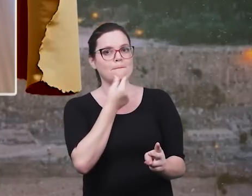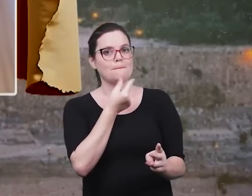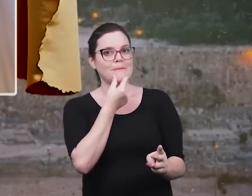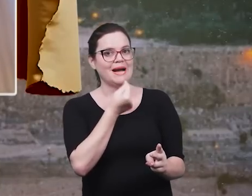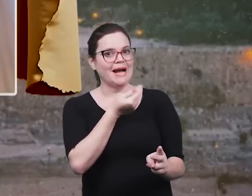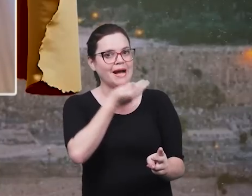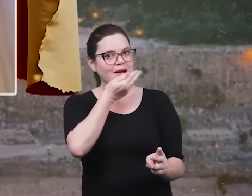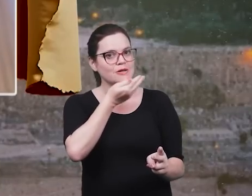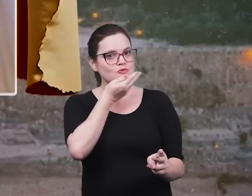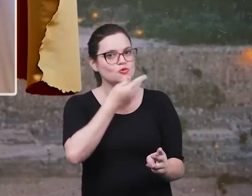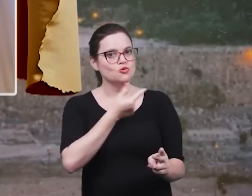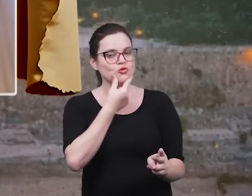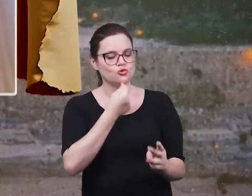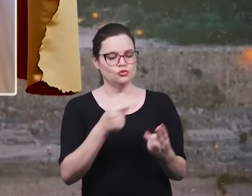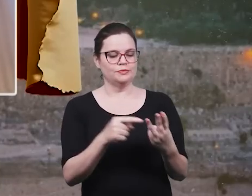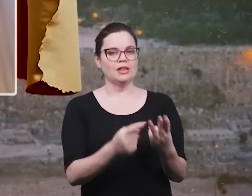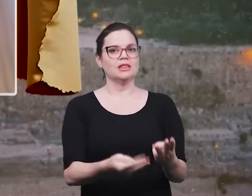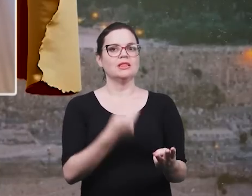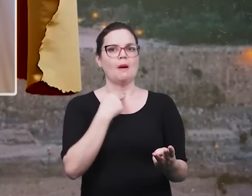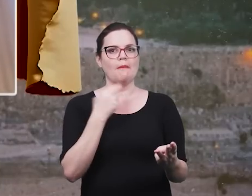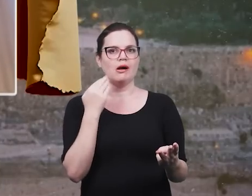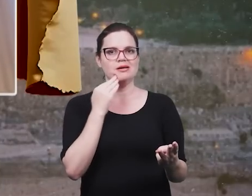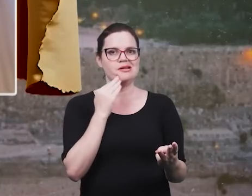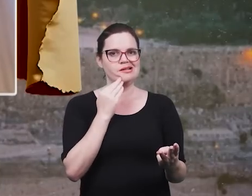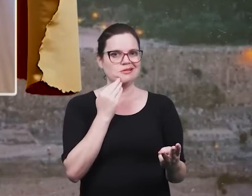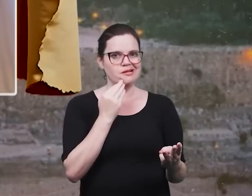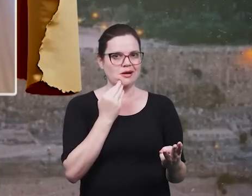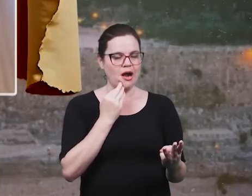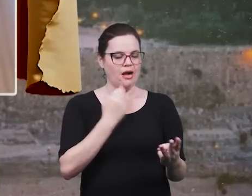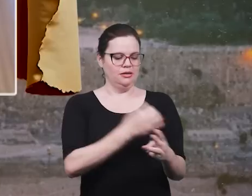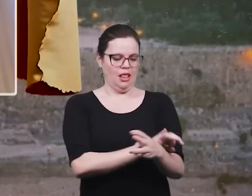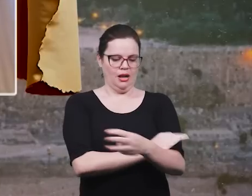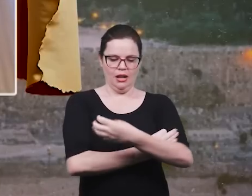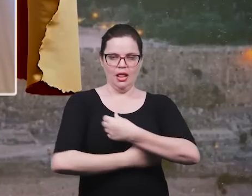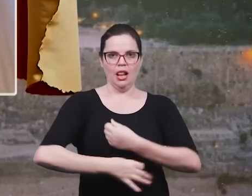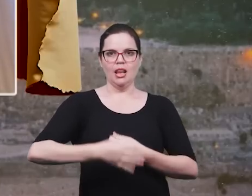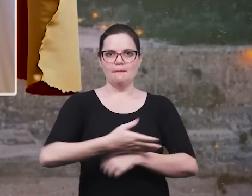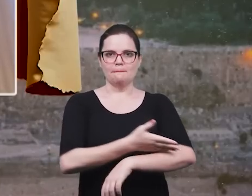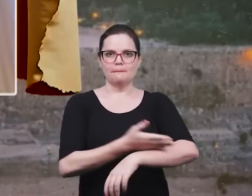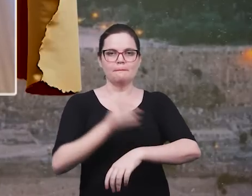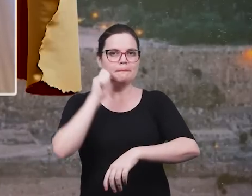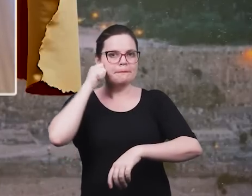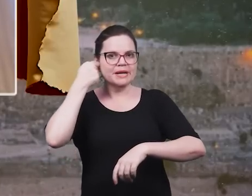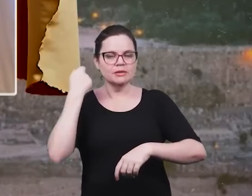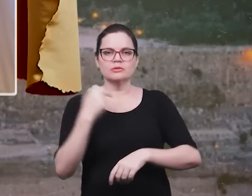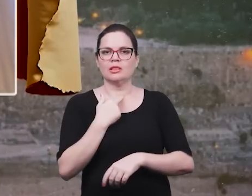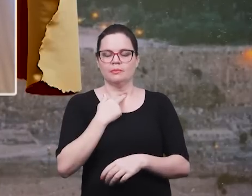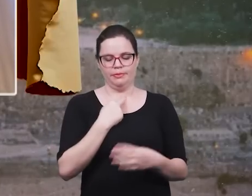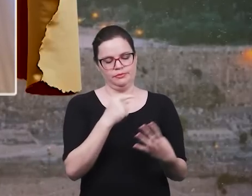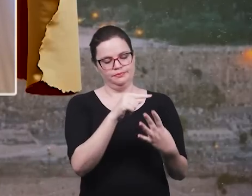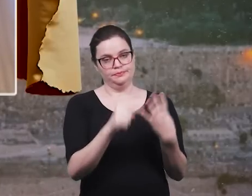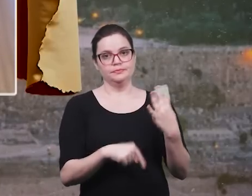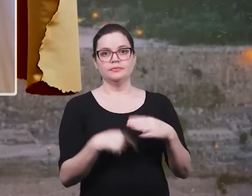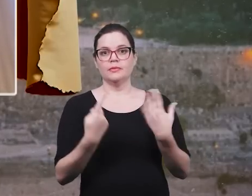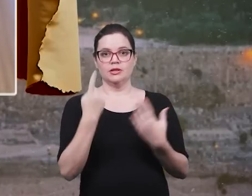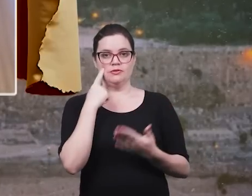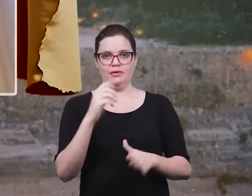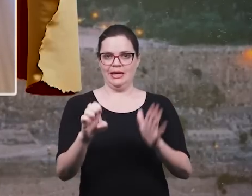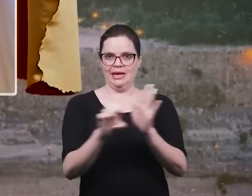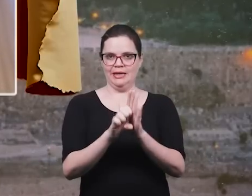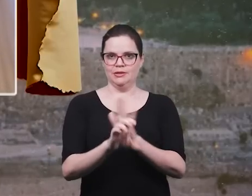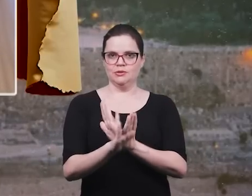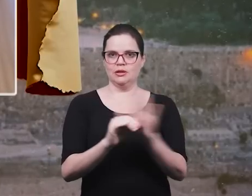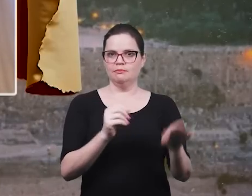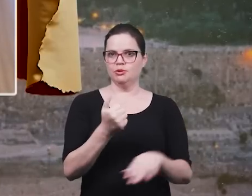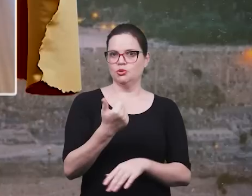todos os detalhes, E então, em Êxodo 12, nós vemos a instituição dessa festa, mostrando que o cordeiro